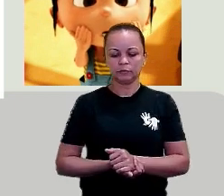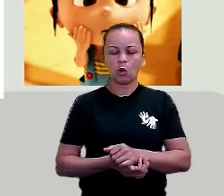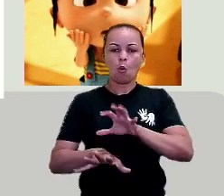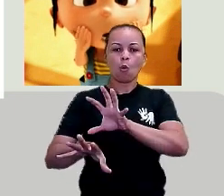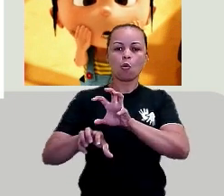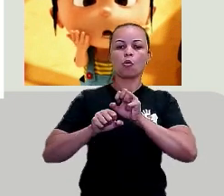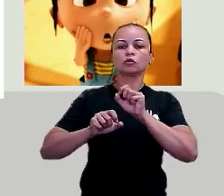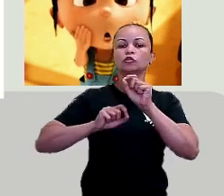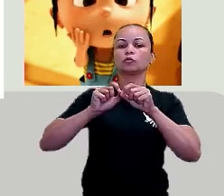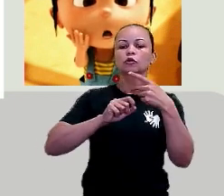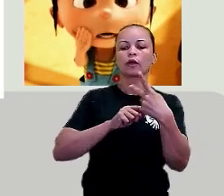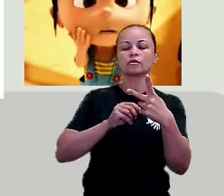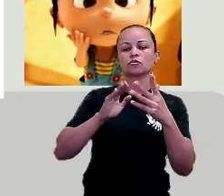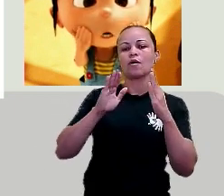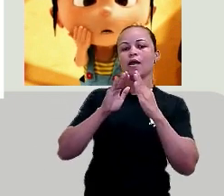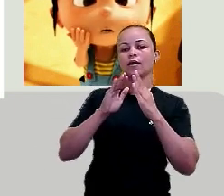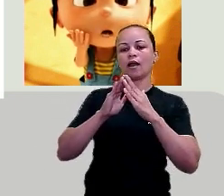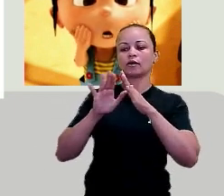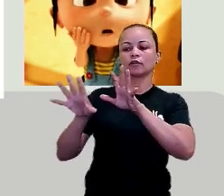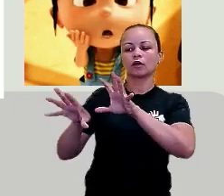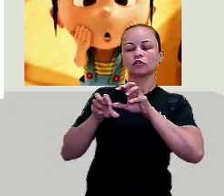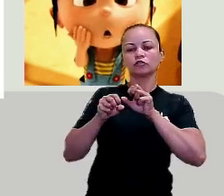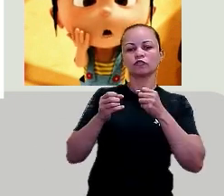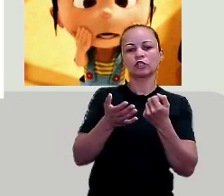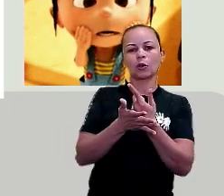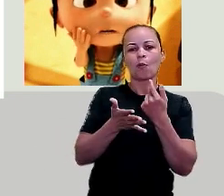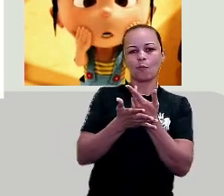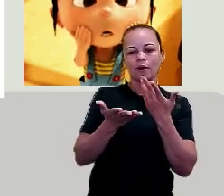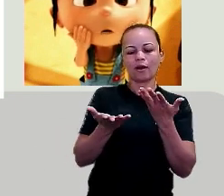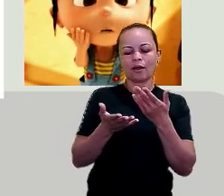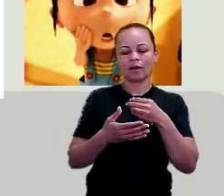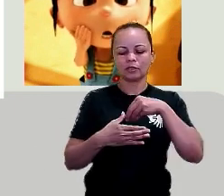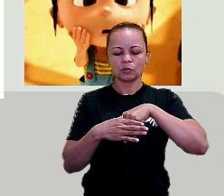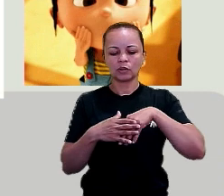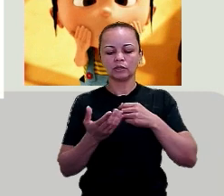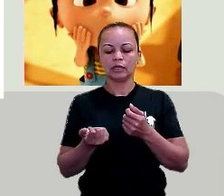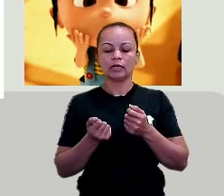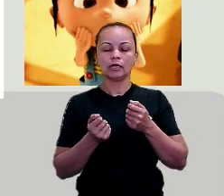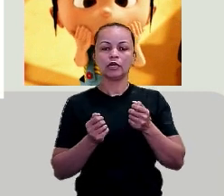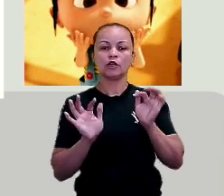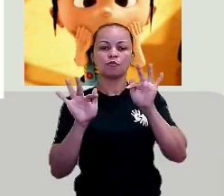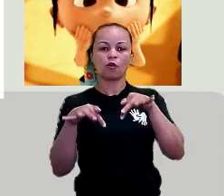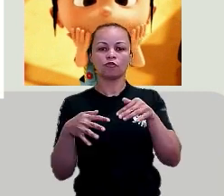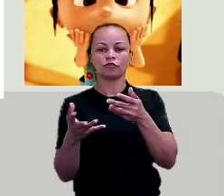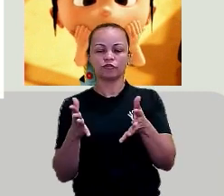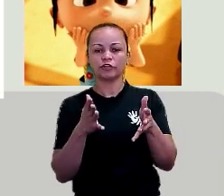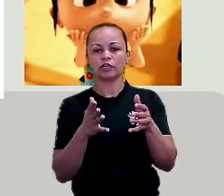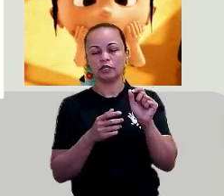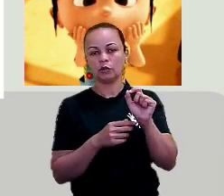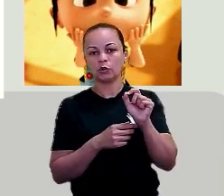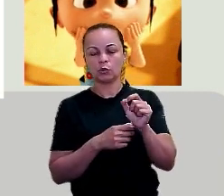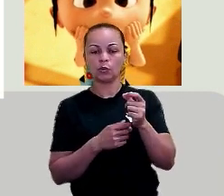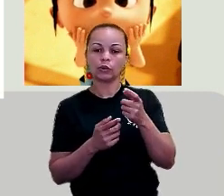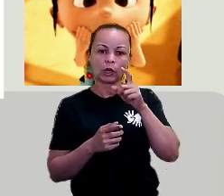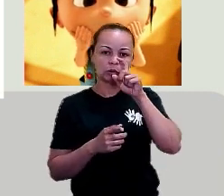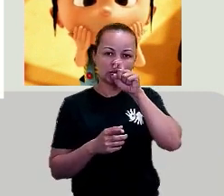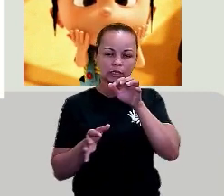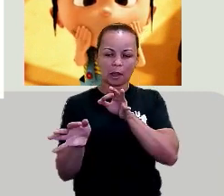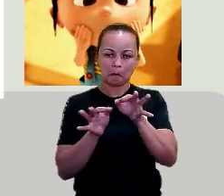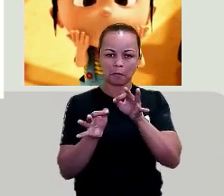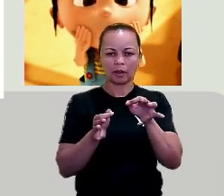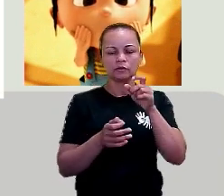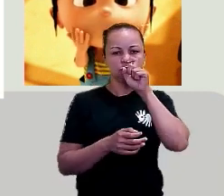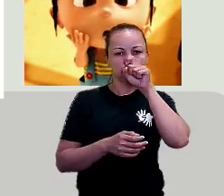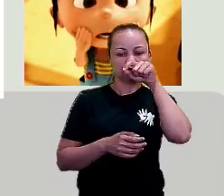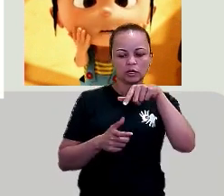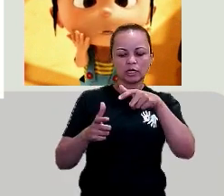sua casa, porque é lá onde você vai consumir. E, por último, o tratamento de lixo, que era o que devia ser feito constantemente com tudo que a